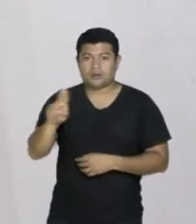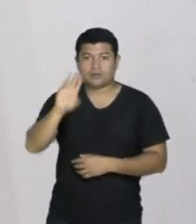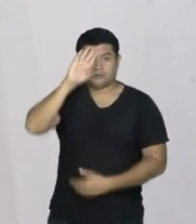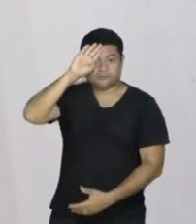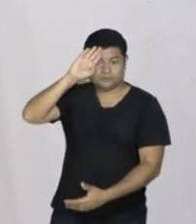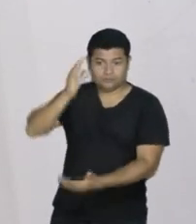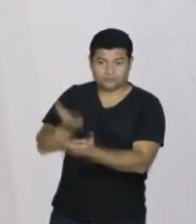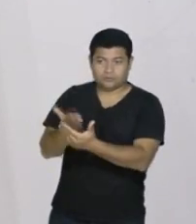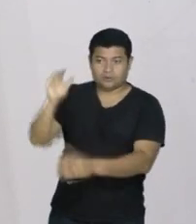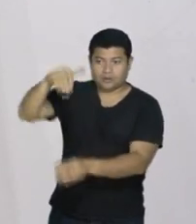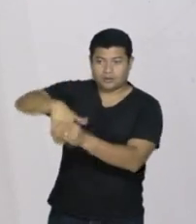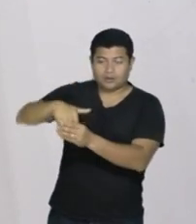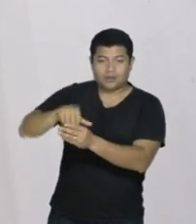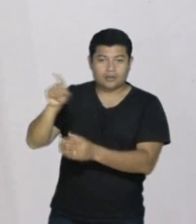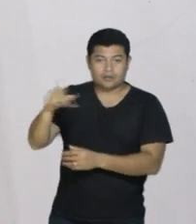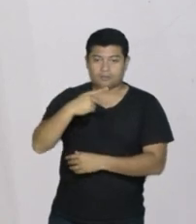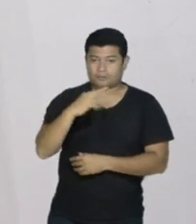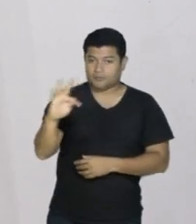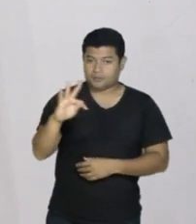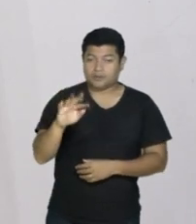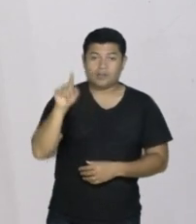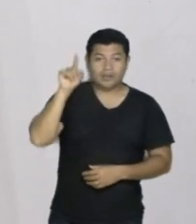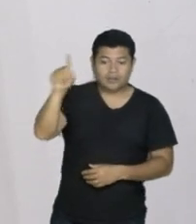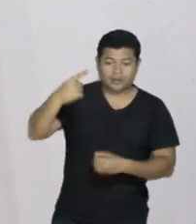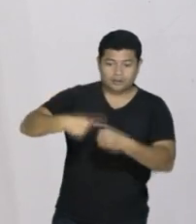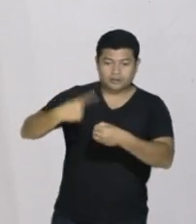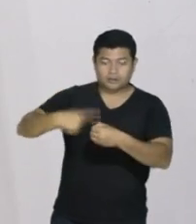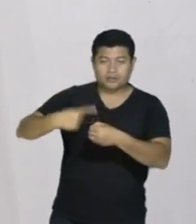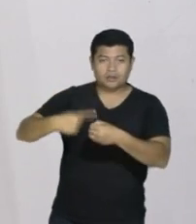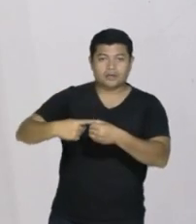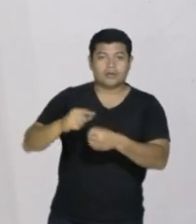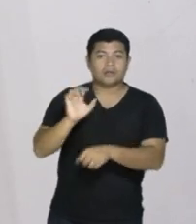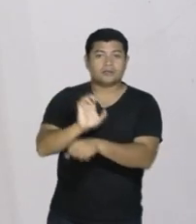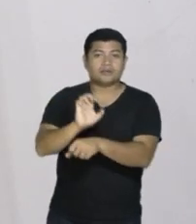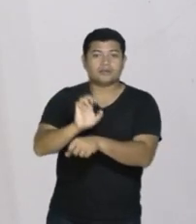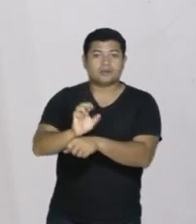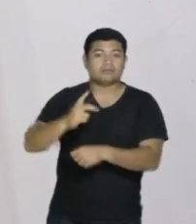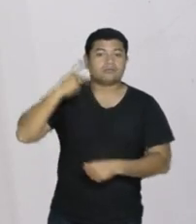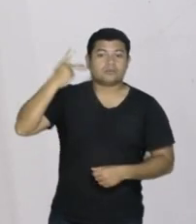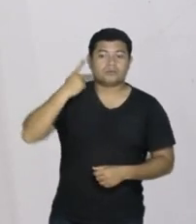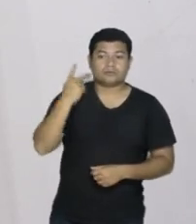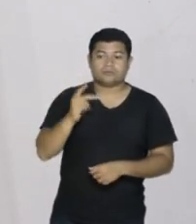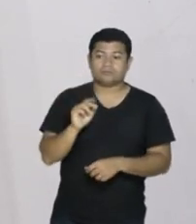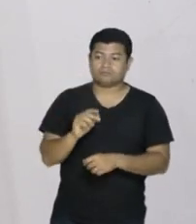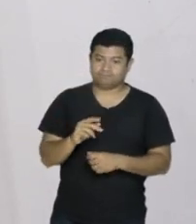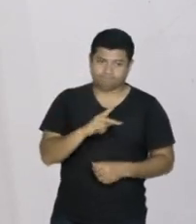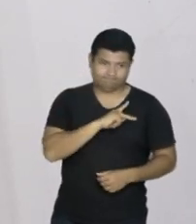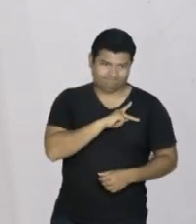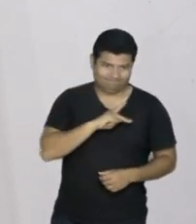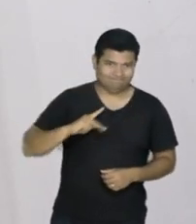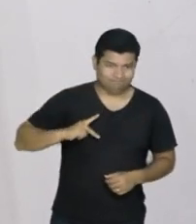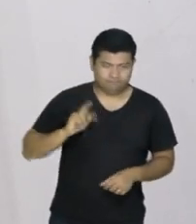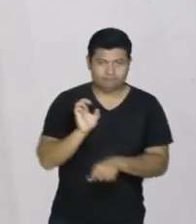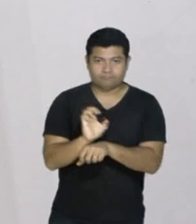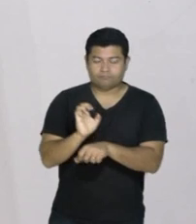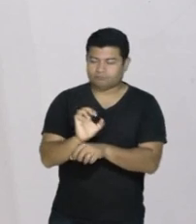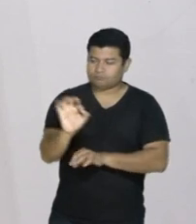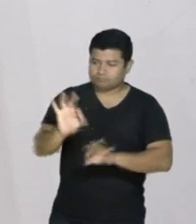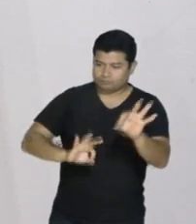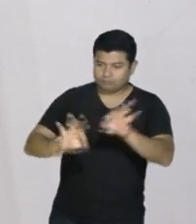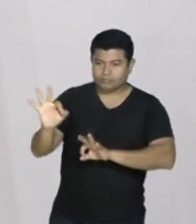cidade do estado as políticas públicas de estado devem ser formuladas implementadas